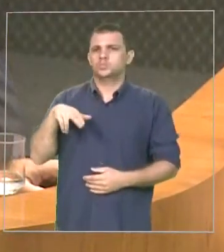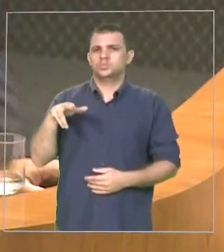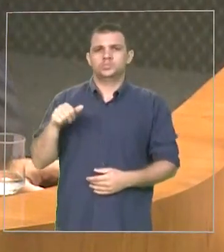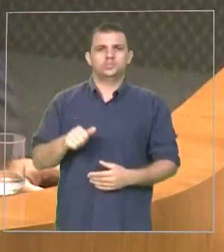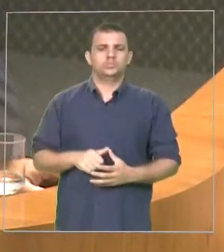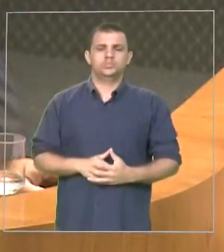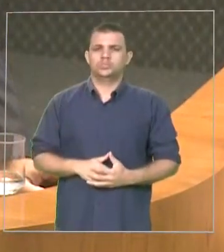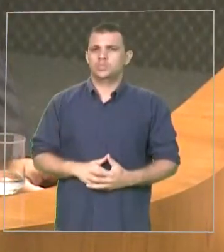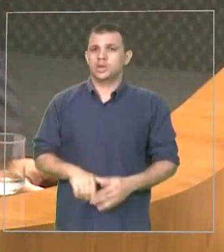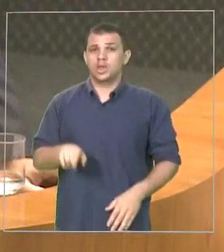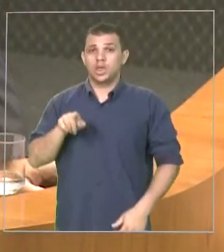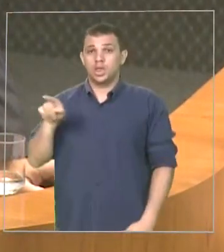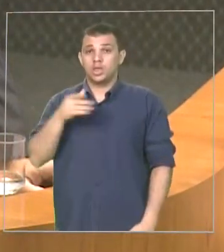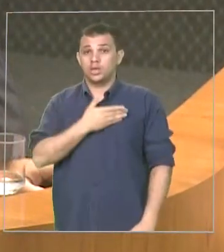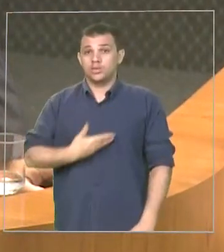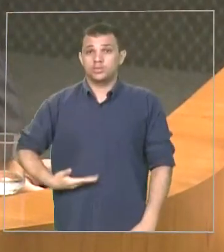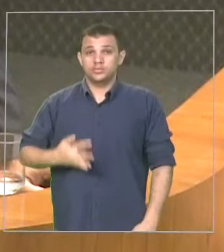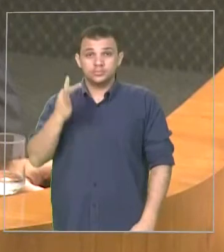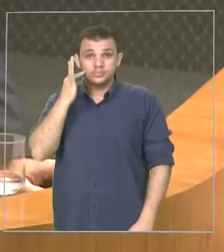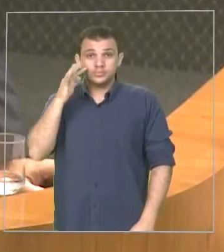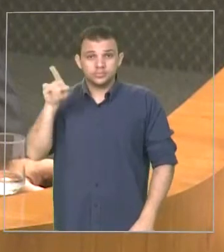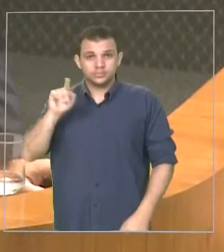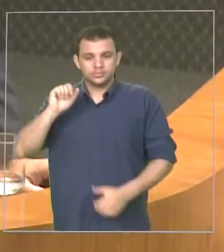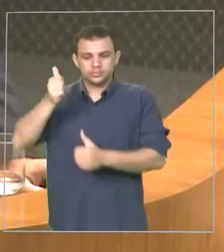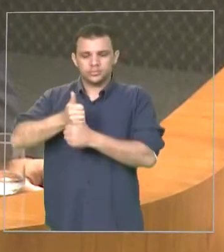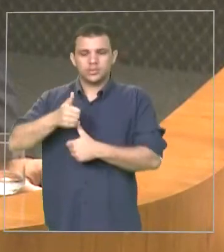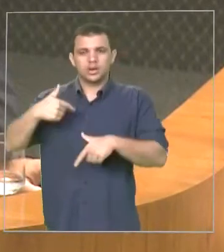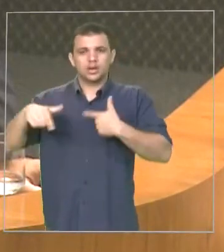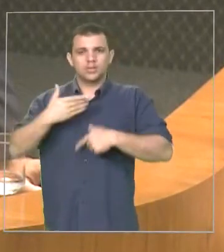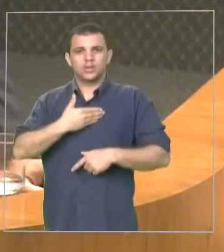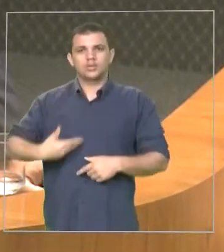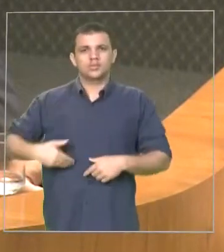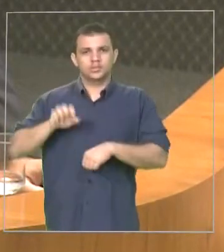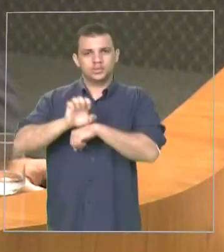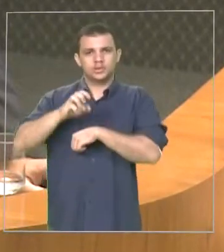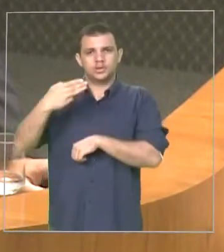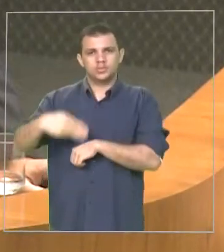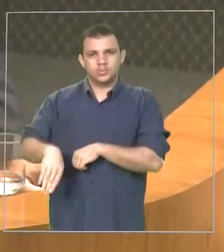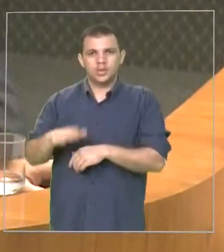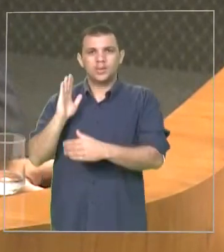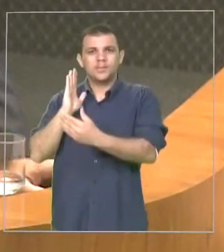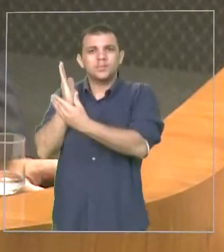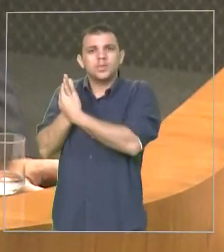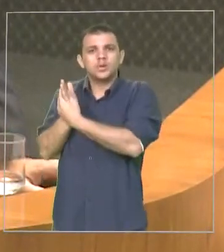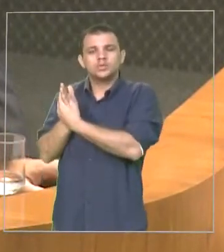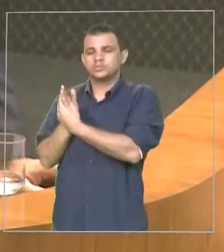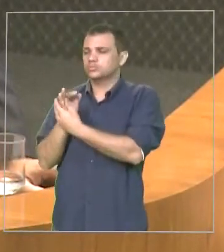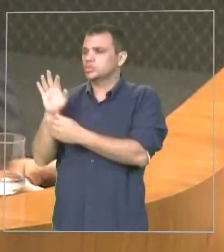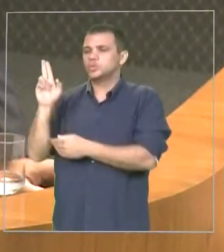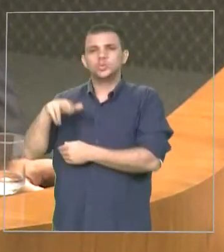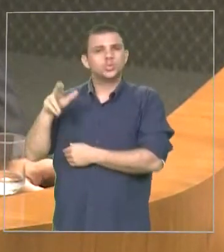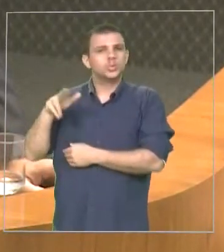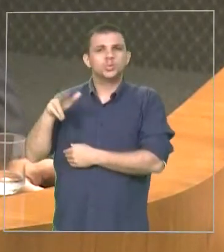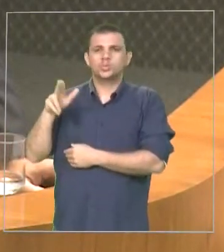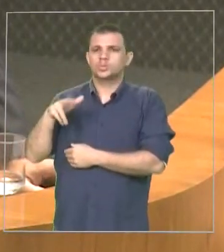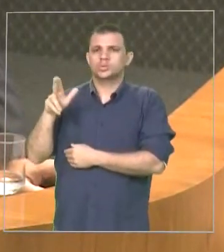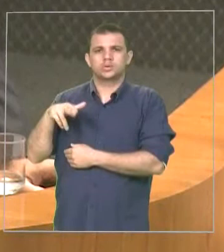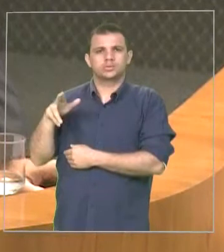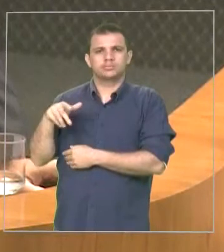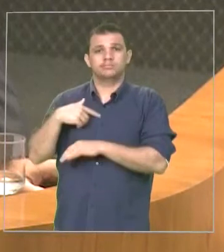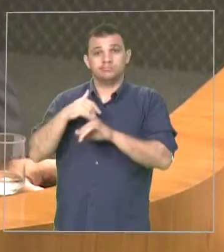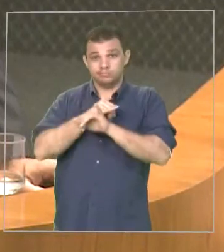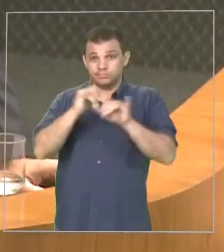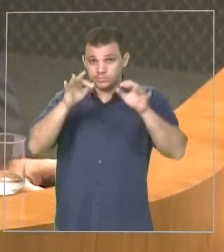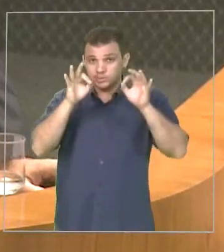governador Flávio Dino chegou ao governo do Estado do Maranhão sem ter um único processo na sua vida. E aqui garanto que vai